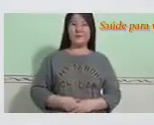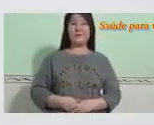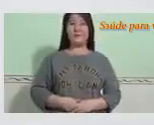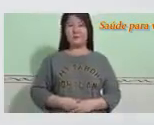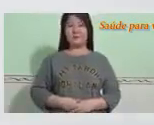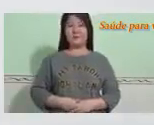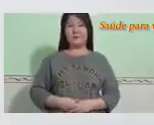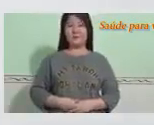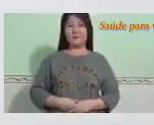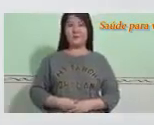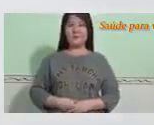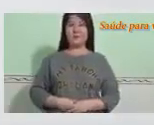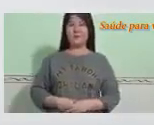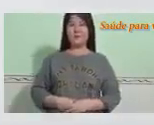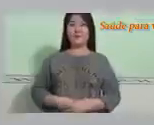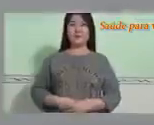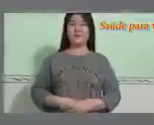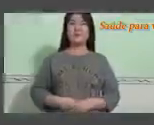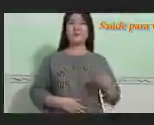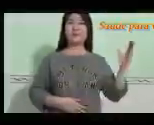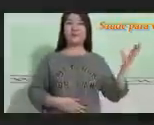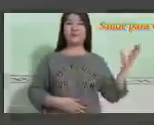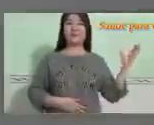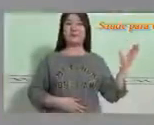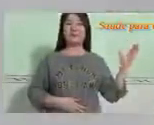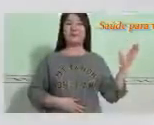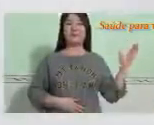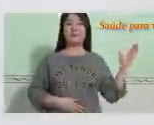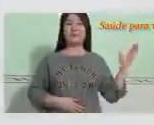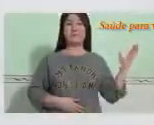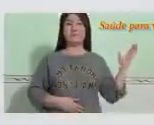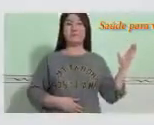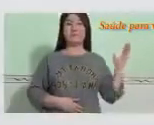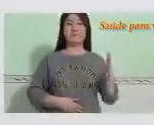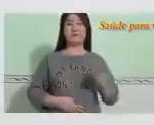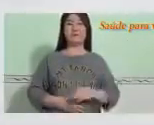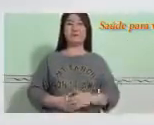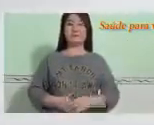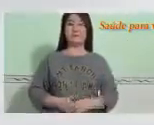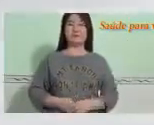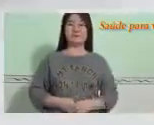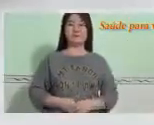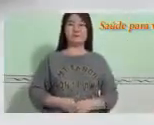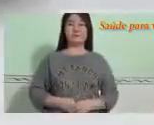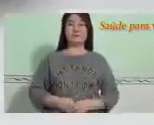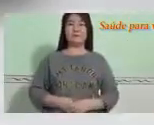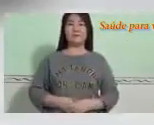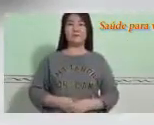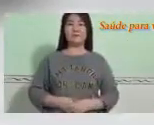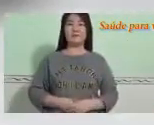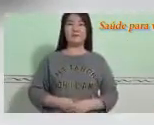Por conter cafeína e substâncias como teobromina e teofilina, vírgula, o pó de guaraná ajuda a aumentar a concentração, vírgula,